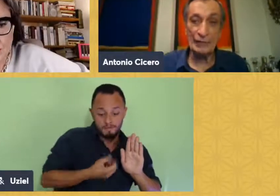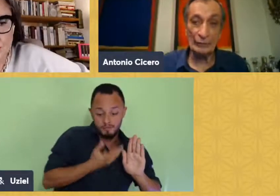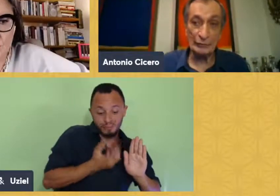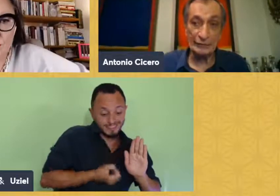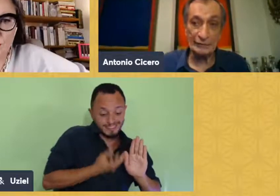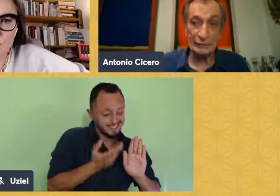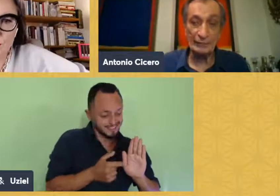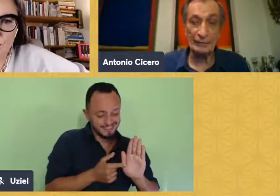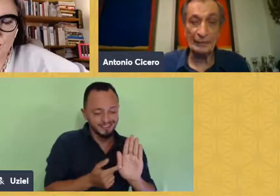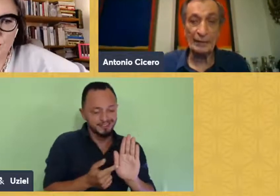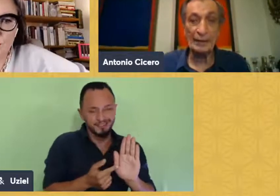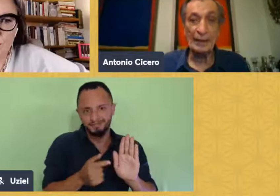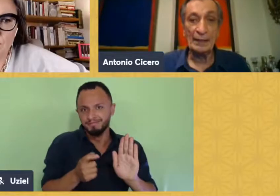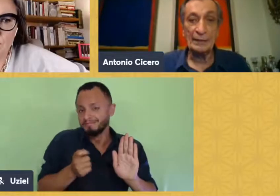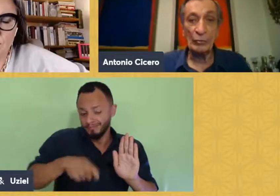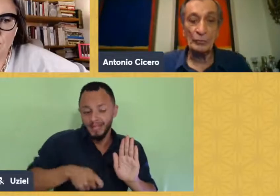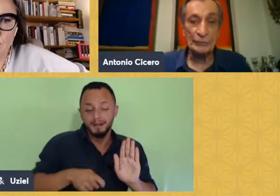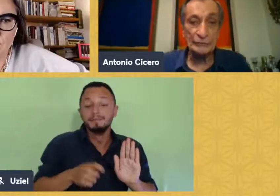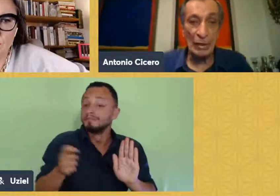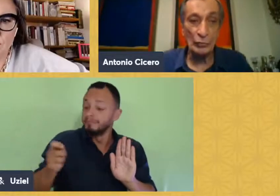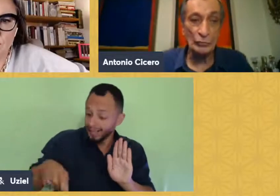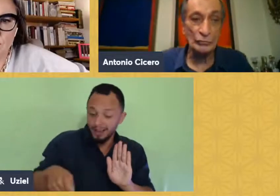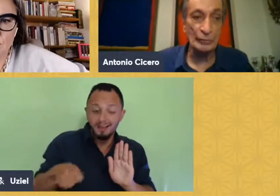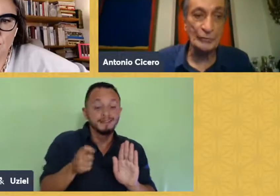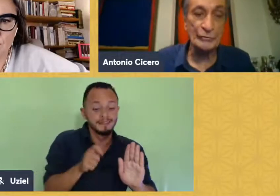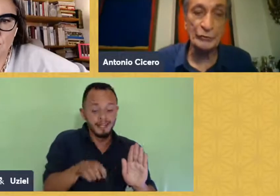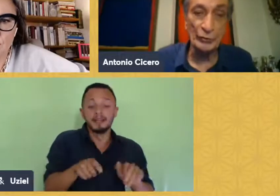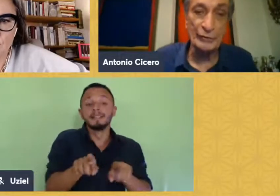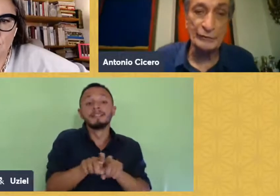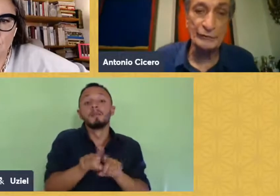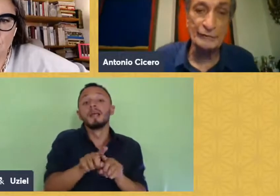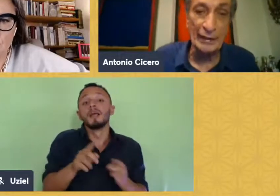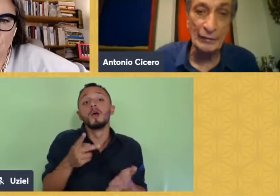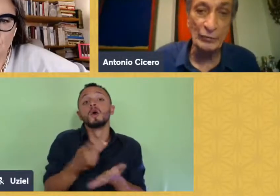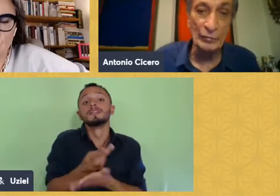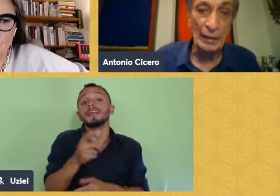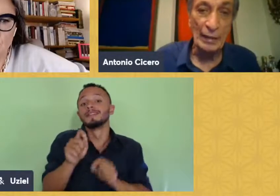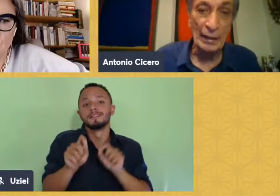possível, e já aconteceu também, que alguns compositores